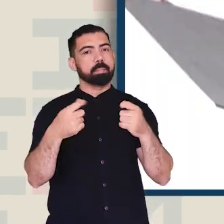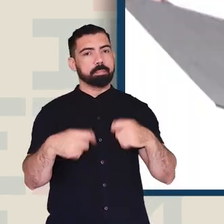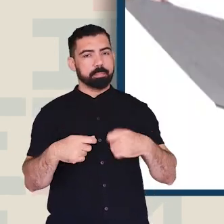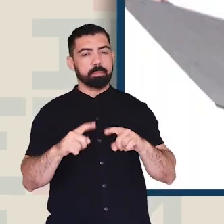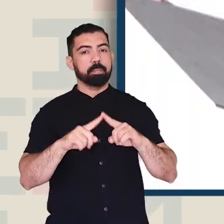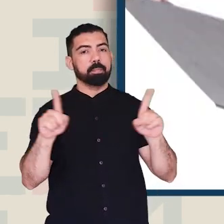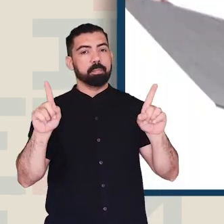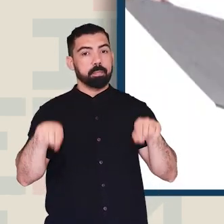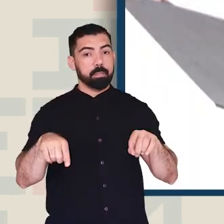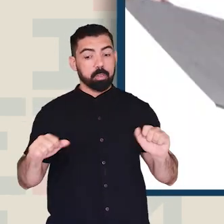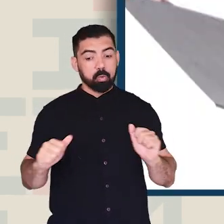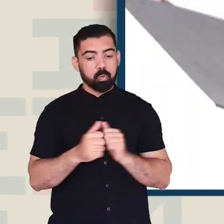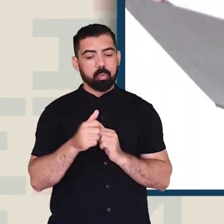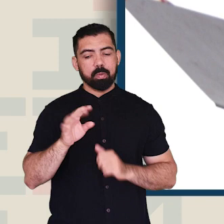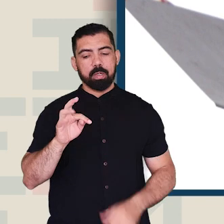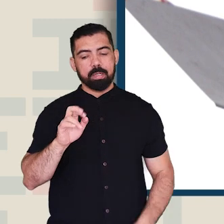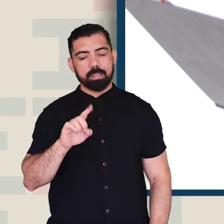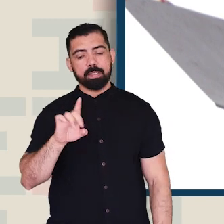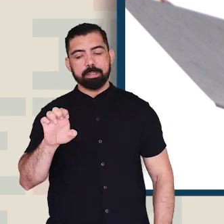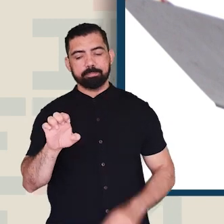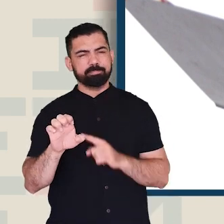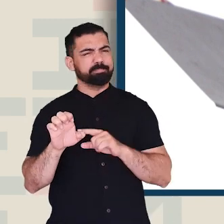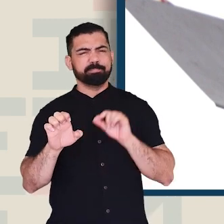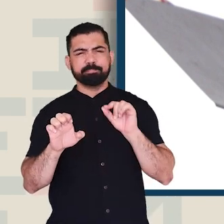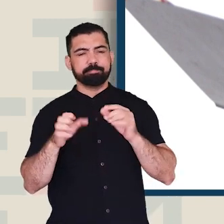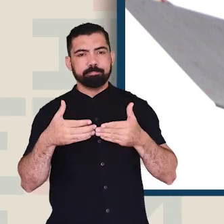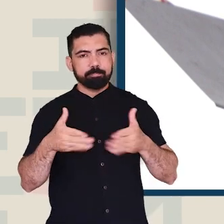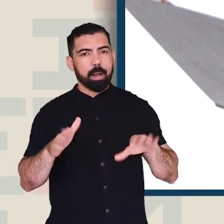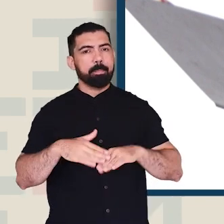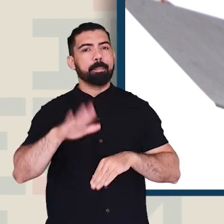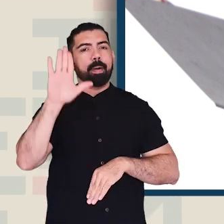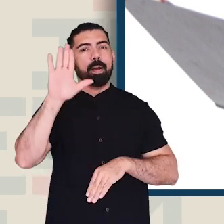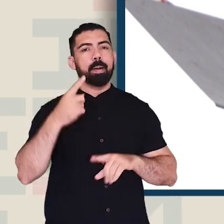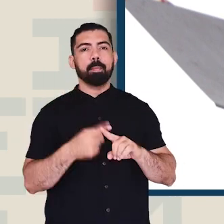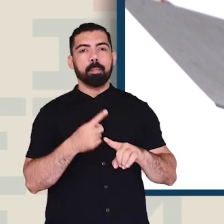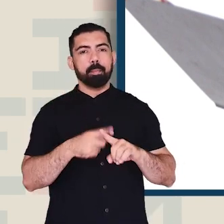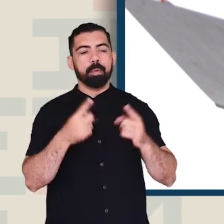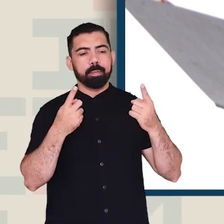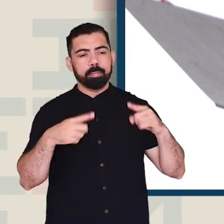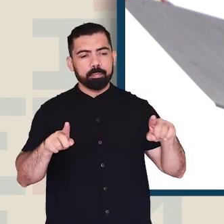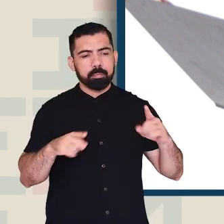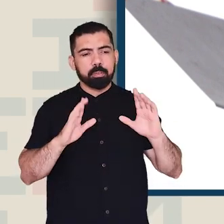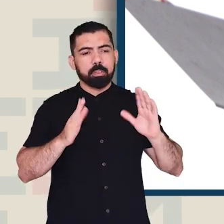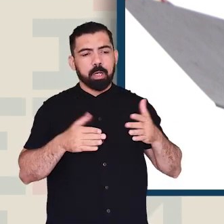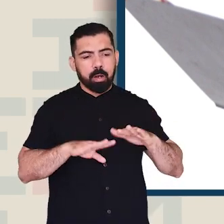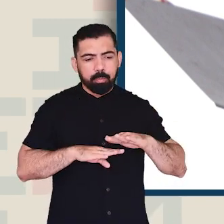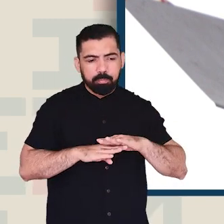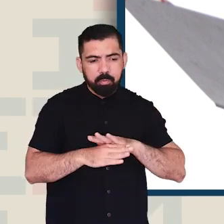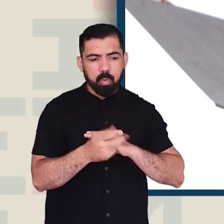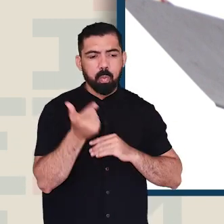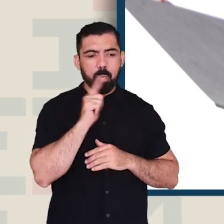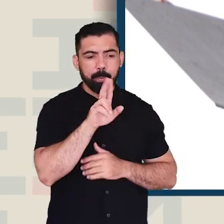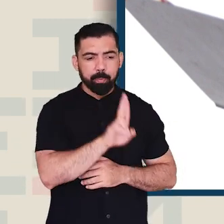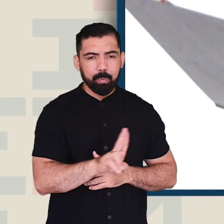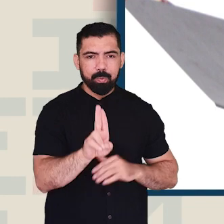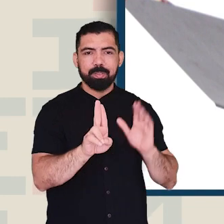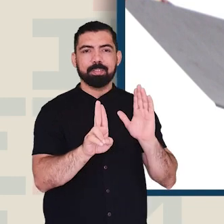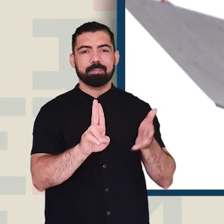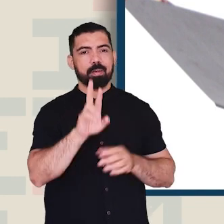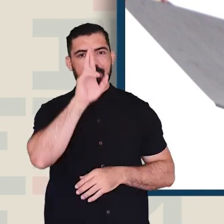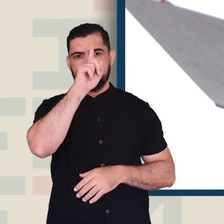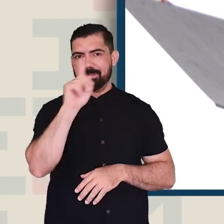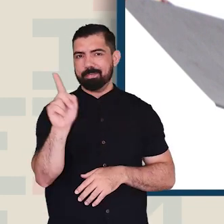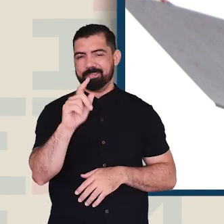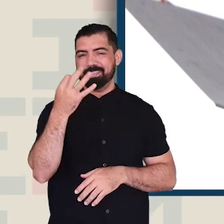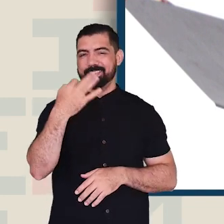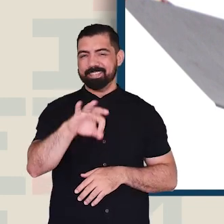da tríade eu acho que é um que abre mais porque ele fica mais melódico. Você já tem como usar, não tem erro. Às vezes